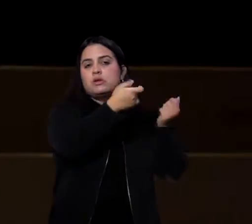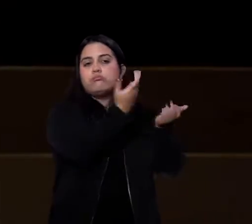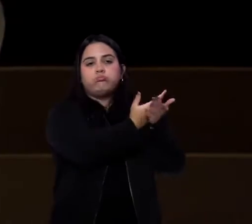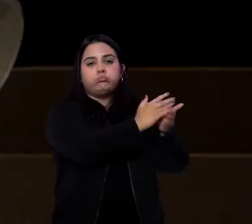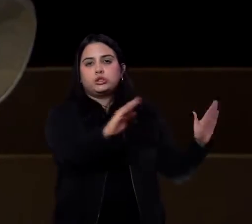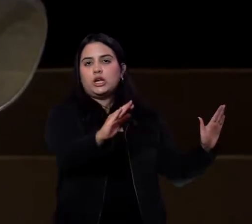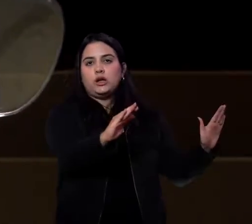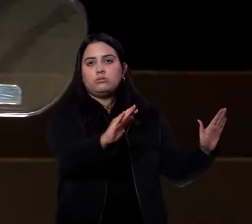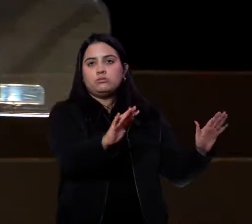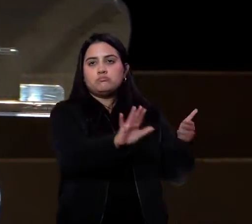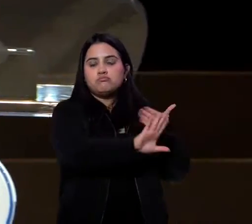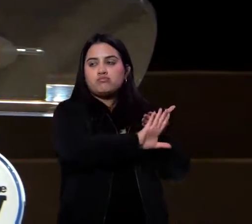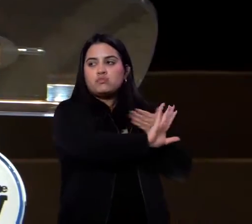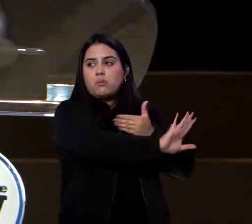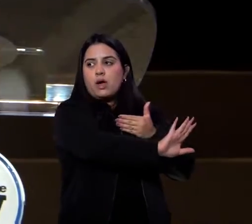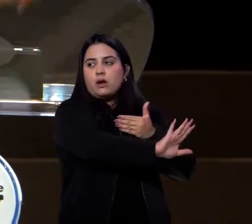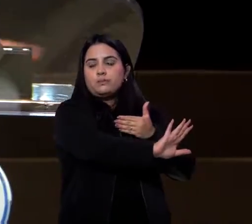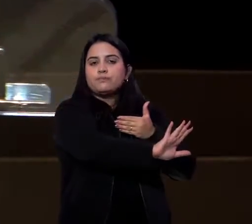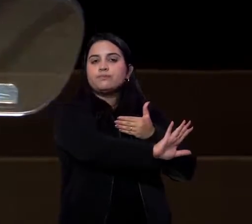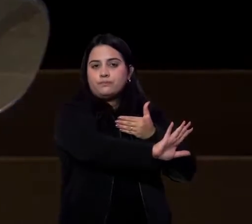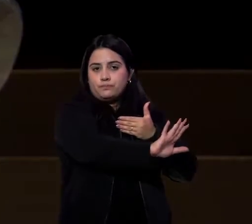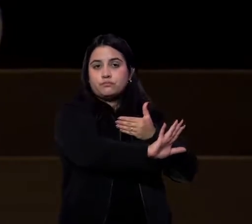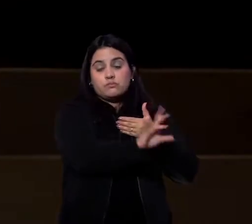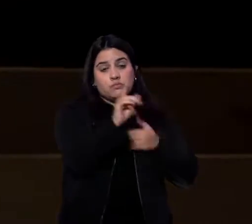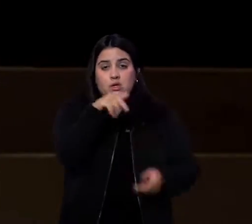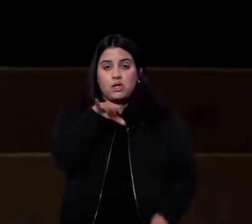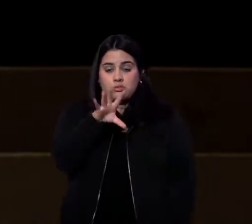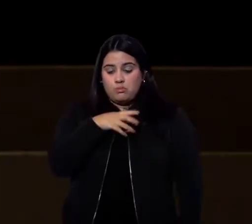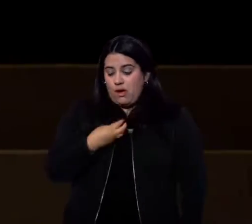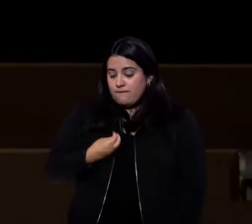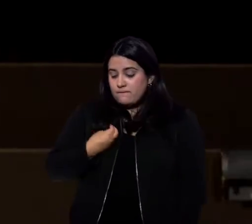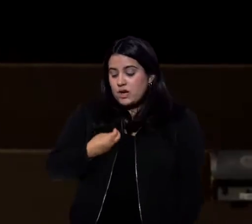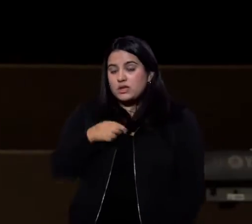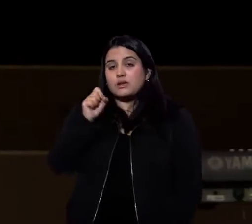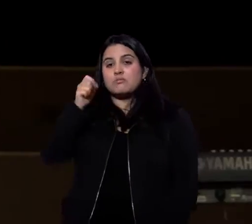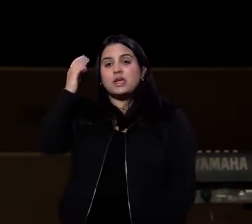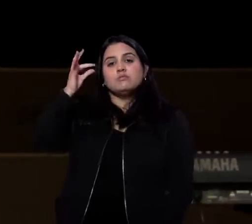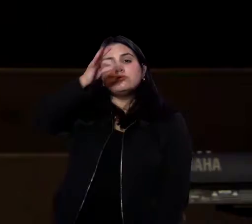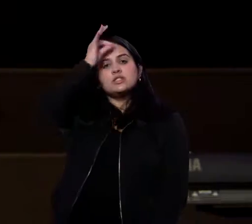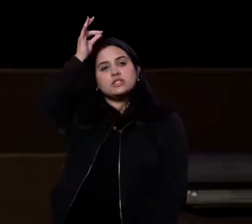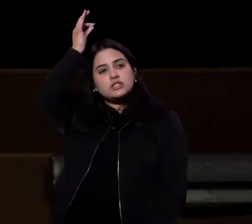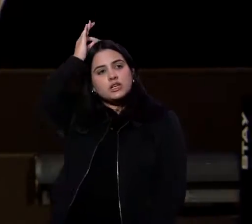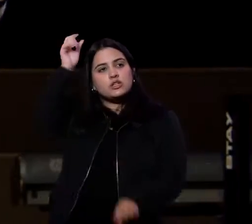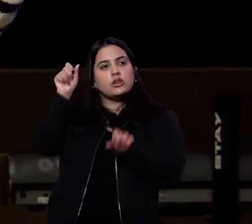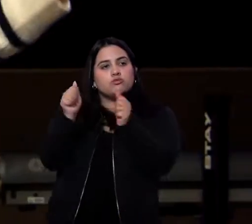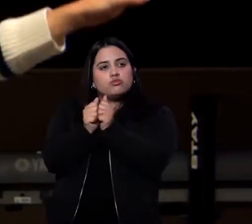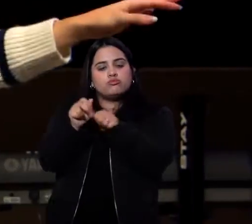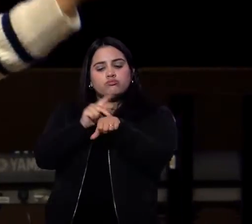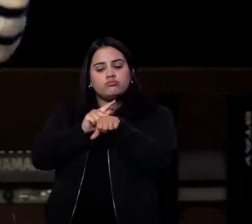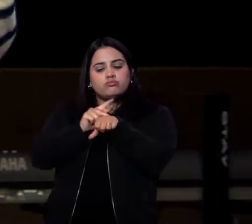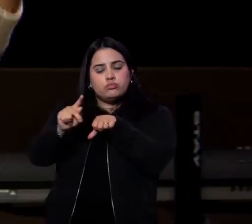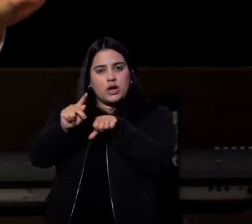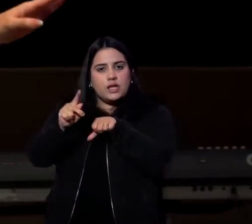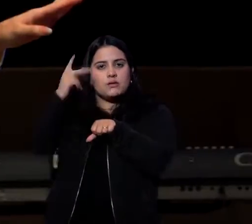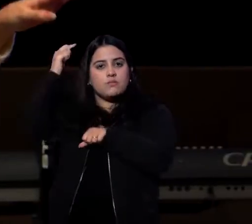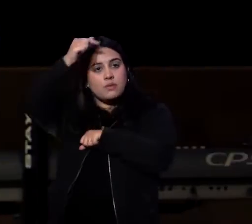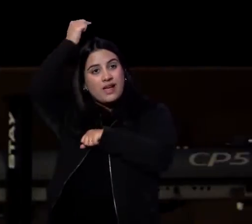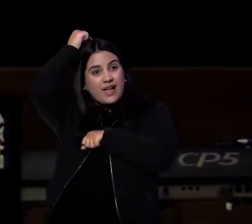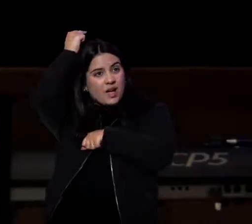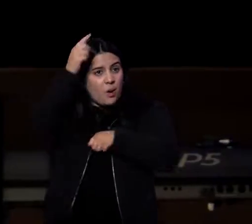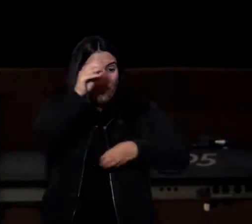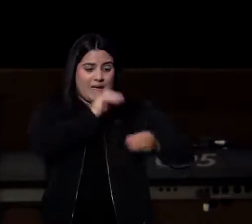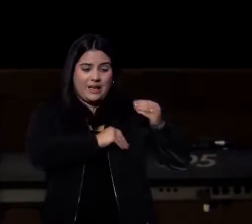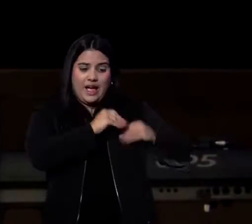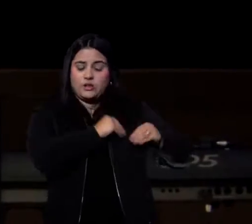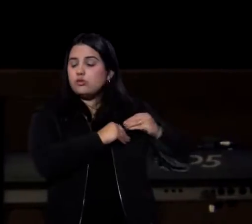E é isso que é viver uma vida consagrada ao Senhor. Isso que viver uma vida em santidade. É você ser separado do pecado para